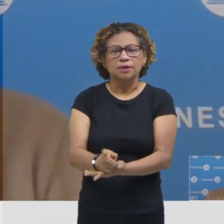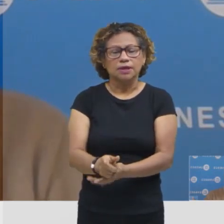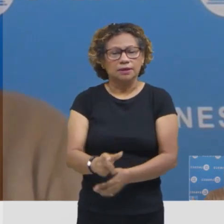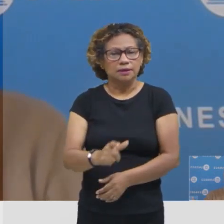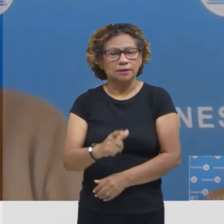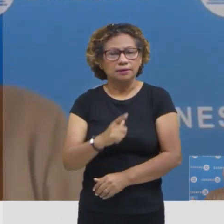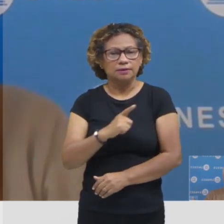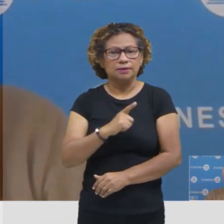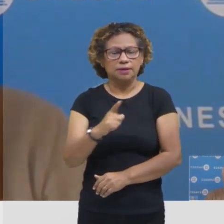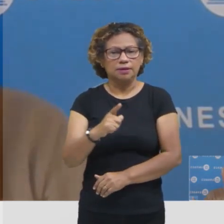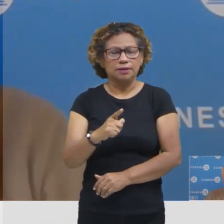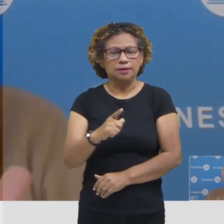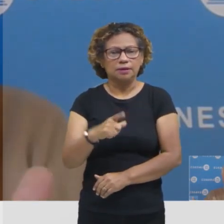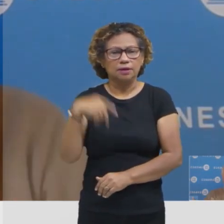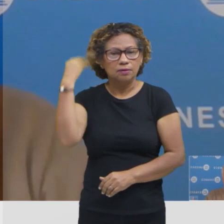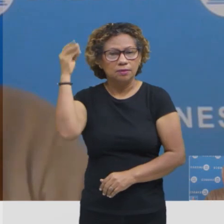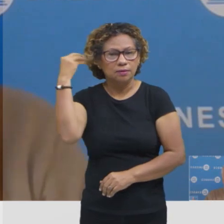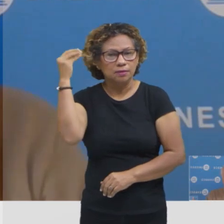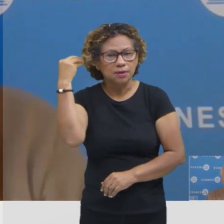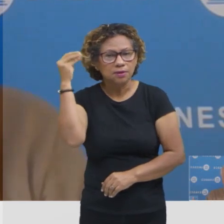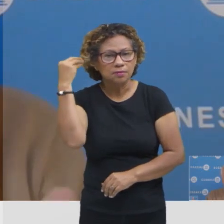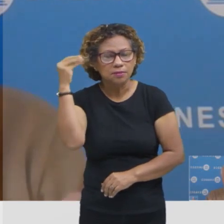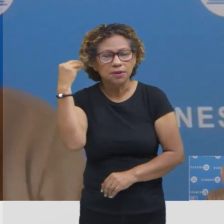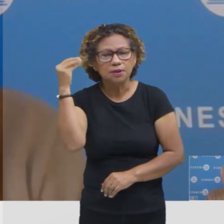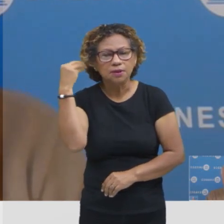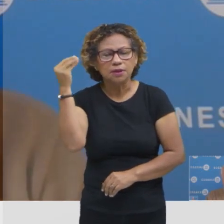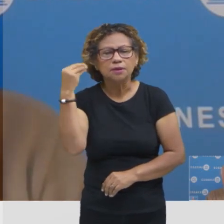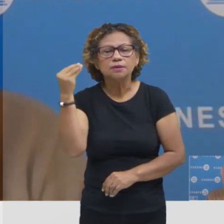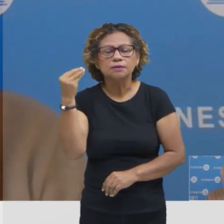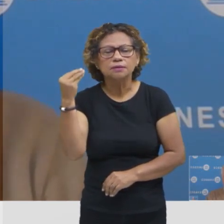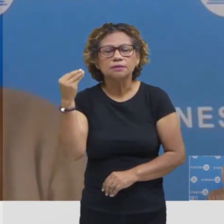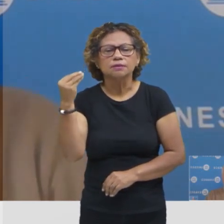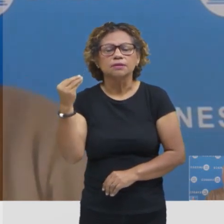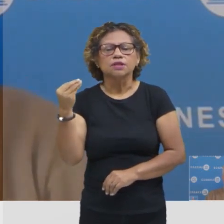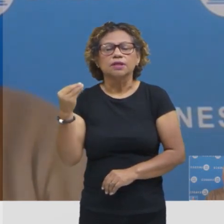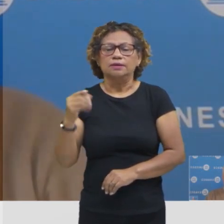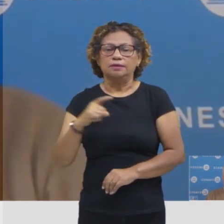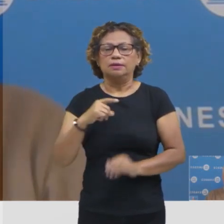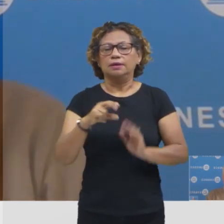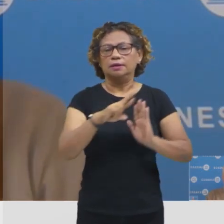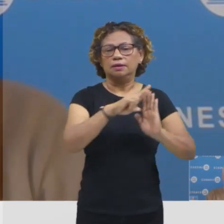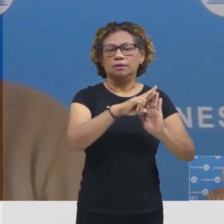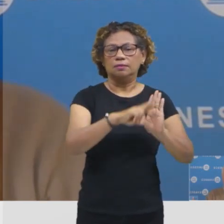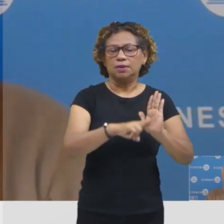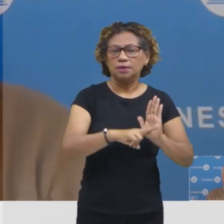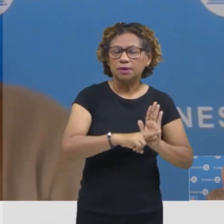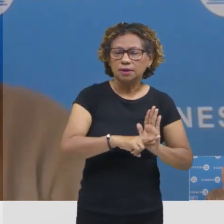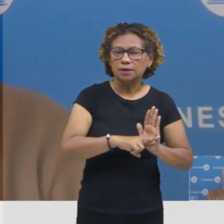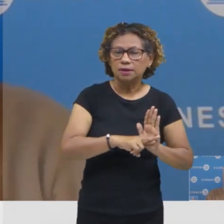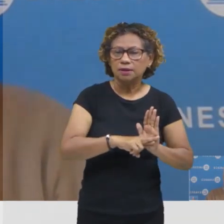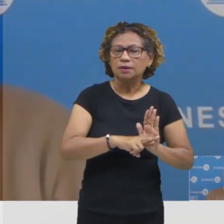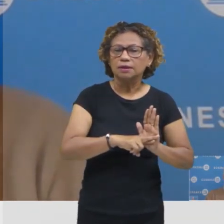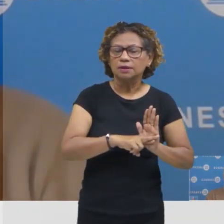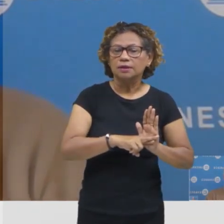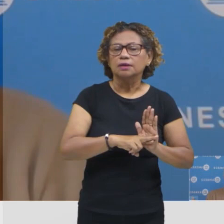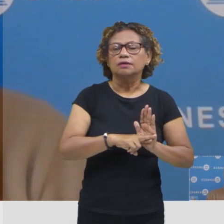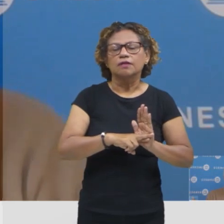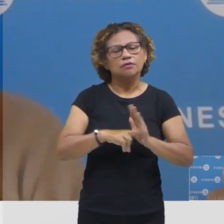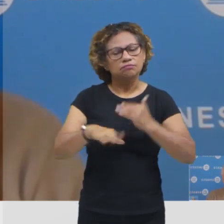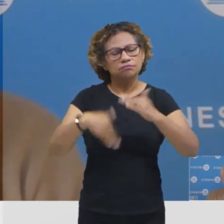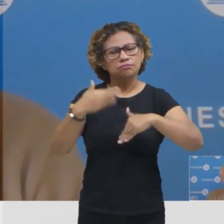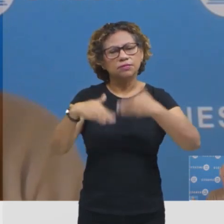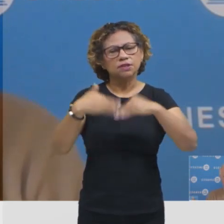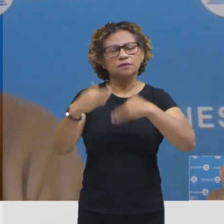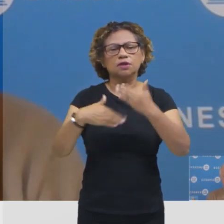partilha de experiências, se faça através de uma reflexão com os colegas, em que vamos instaurando, como